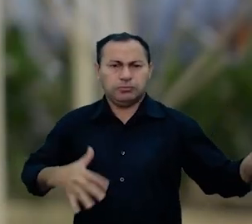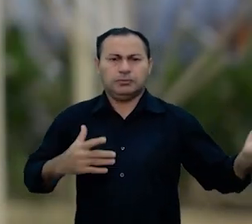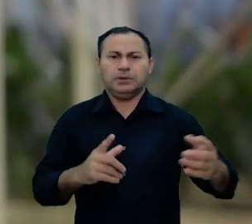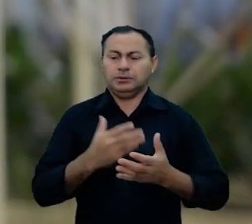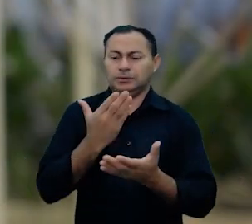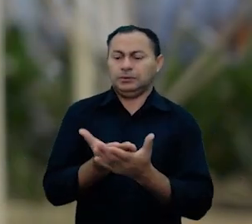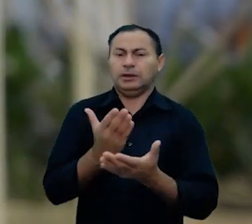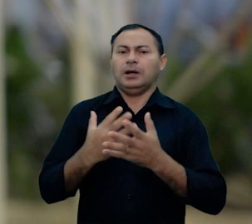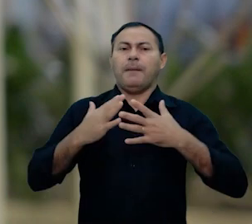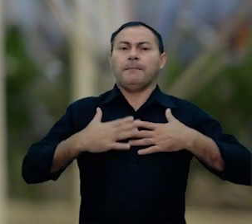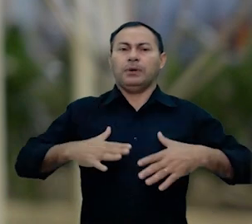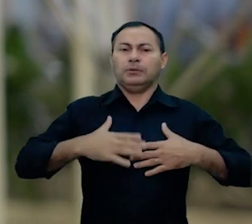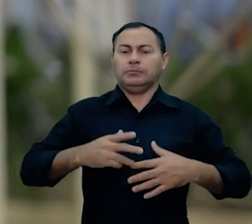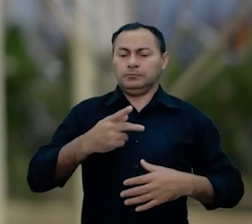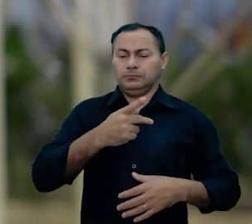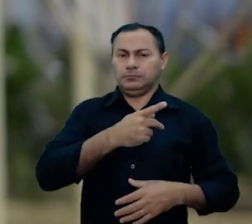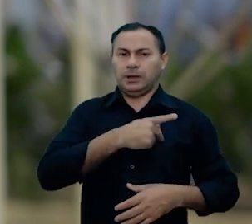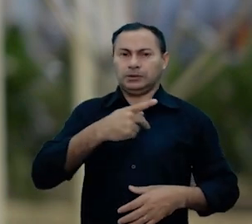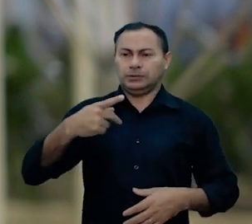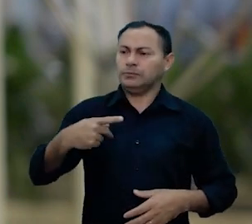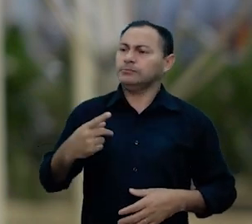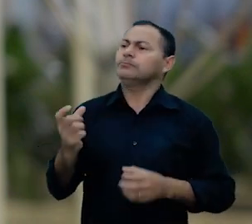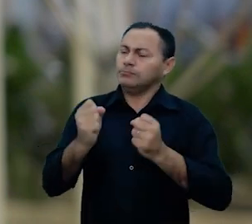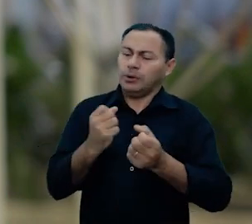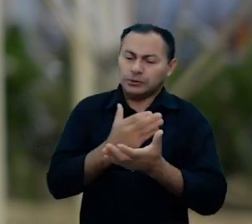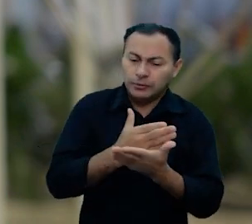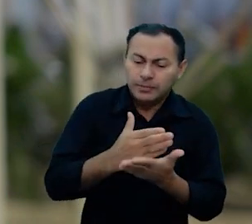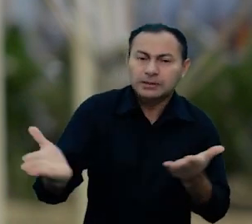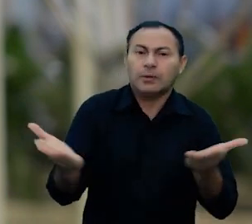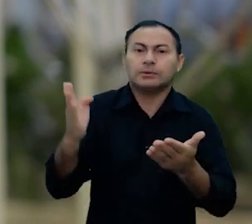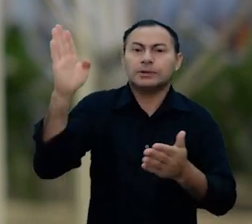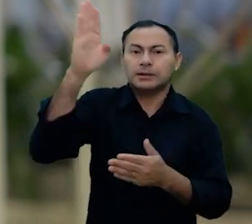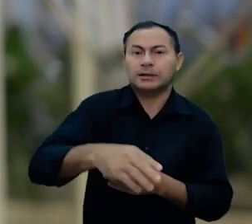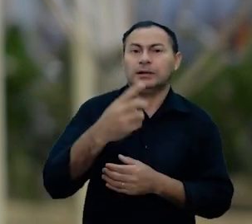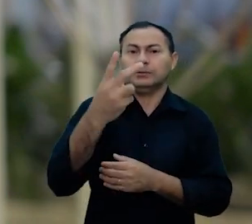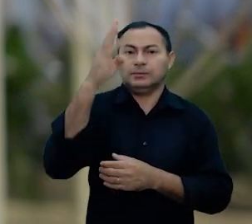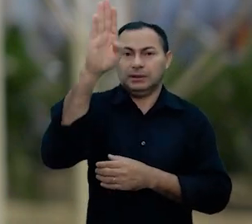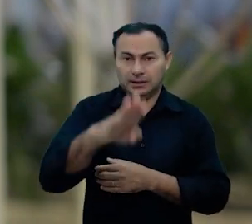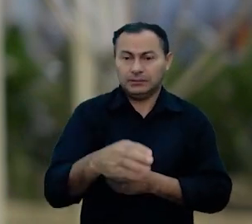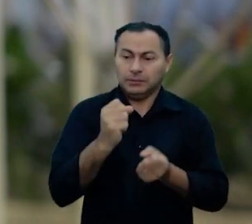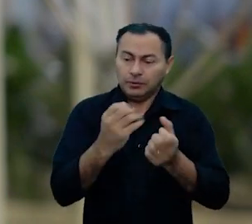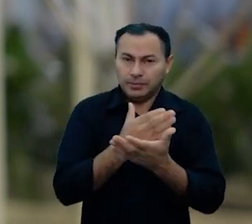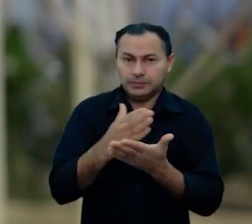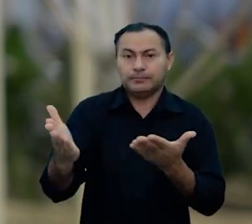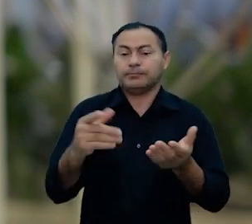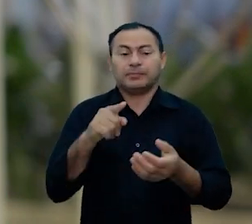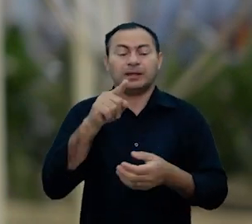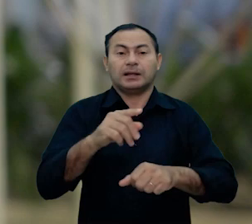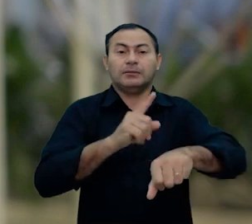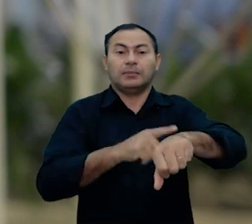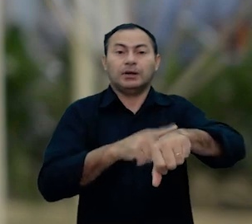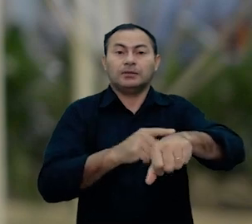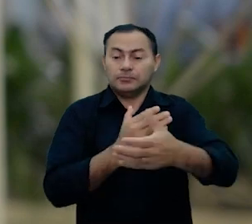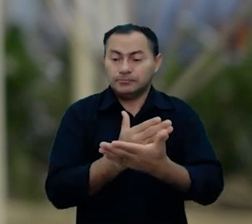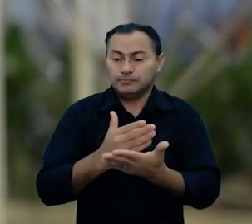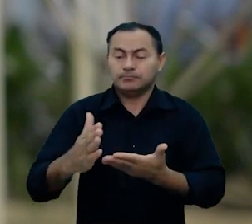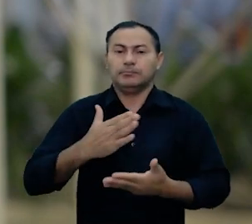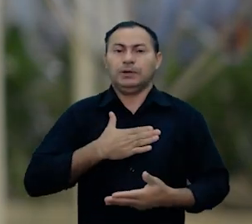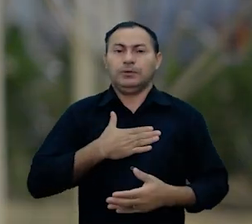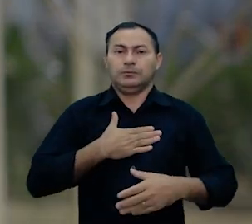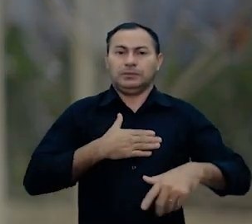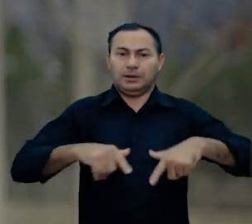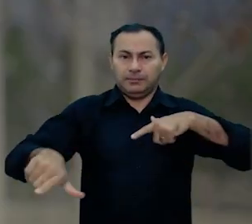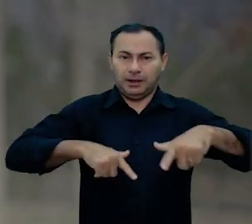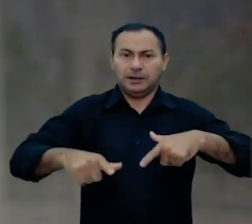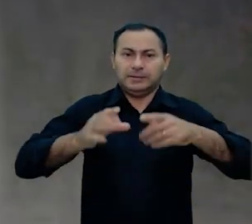estudei harmonia." Aí o pastor disse: "Então pode começar hoje à tarde às 2h." Bom, ali começou o meu